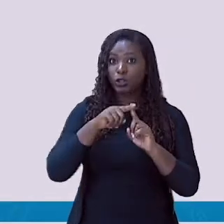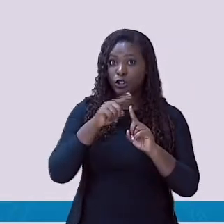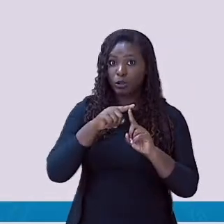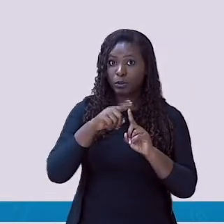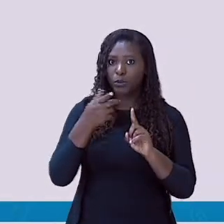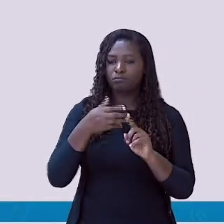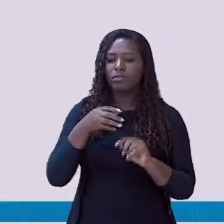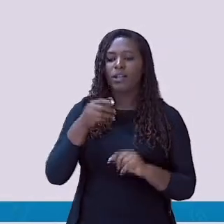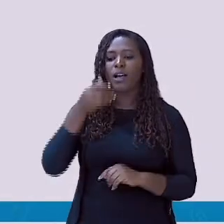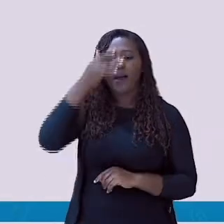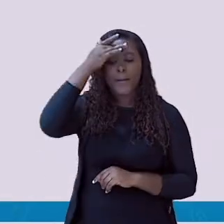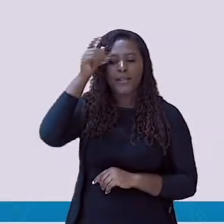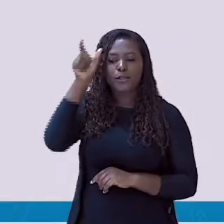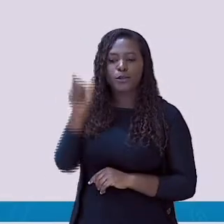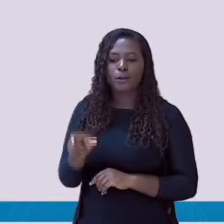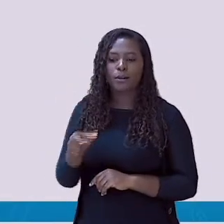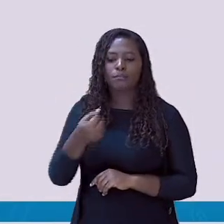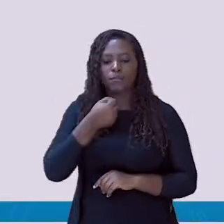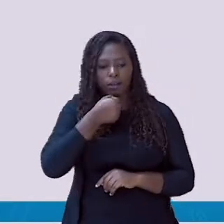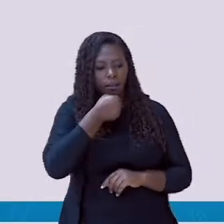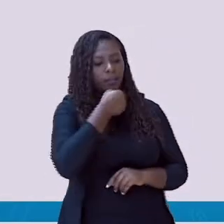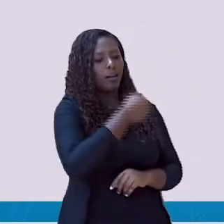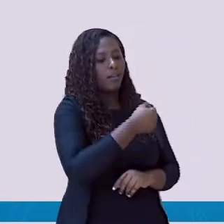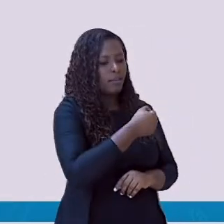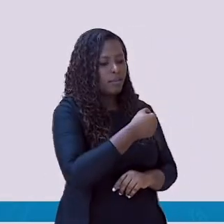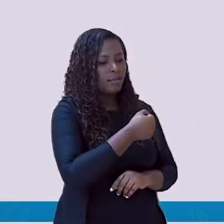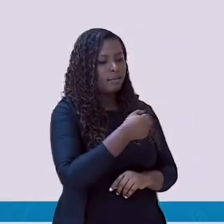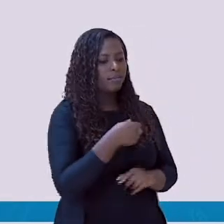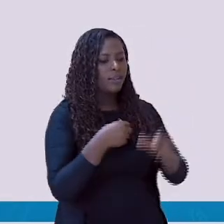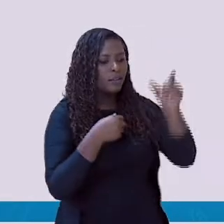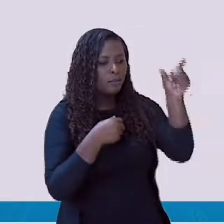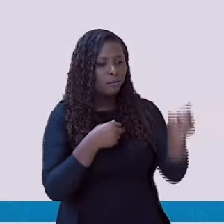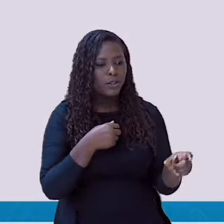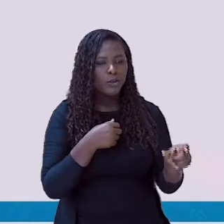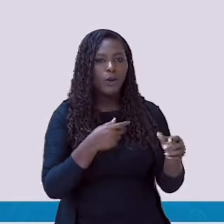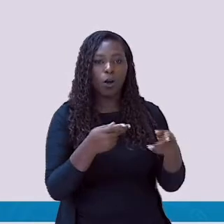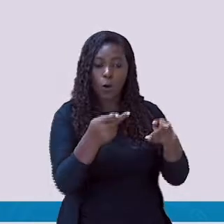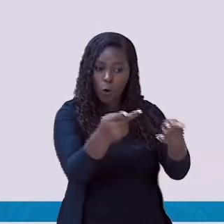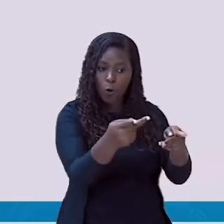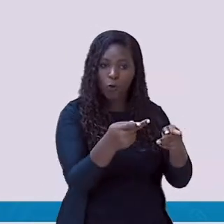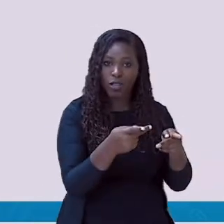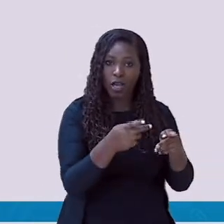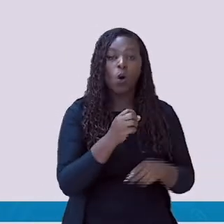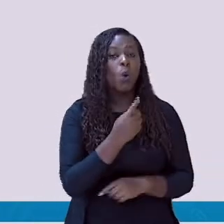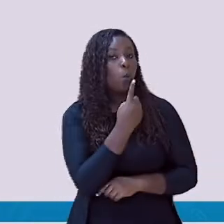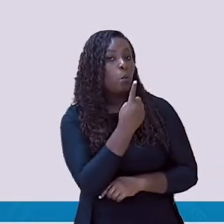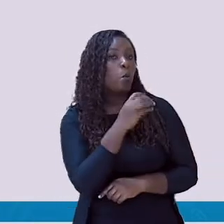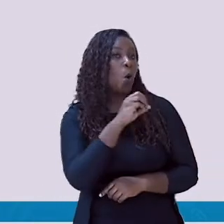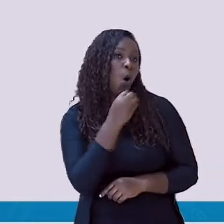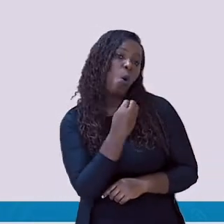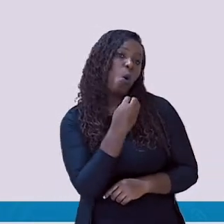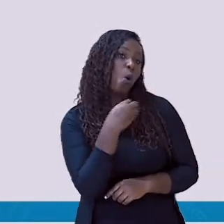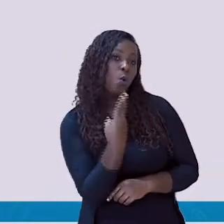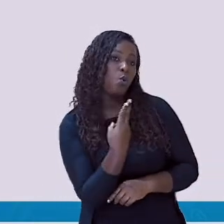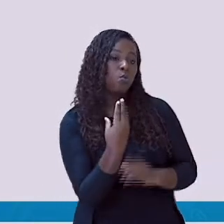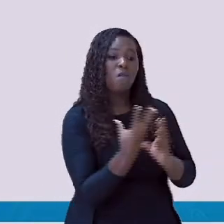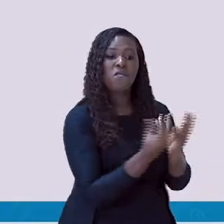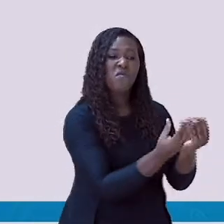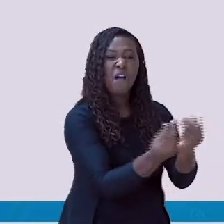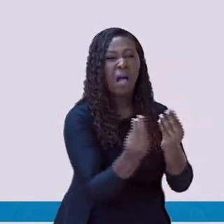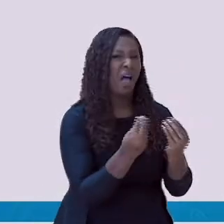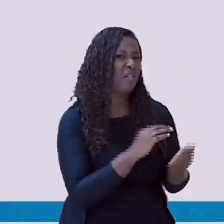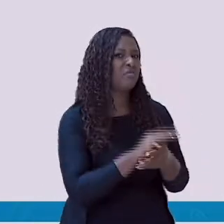entrevistador e o convidado, podendo ser um convidado ou mais convidados, né? Essa entrevista